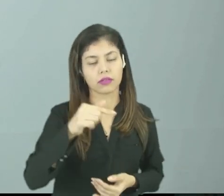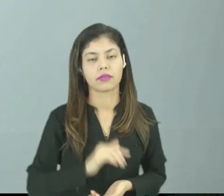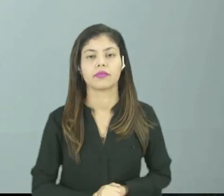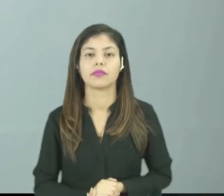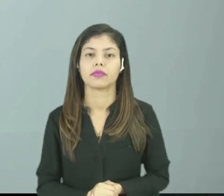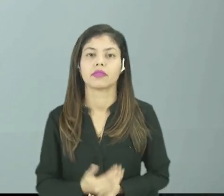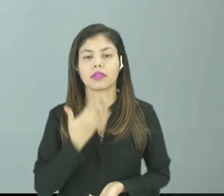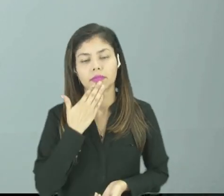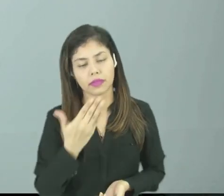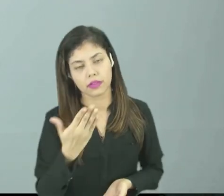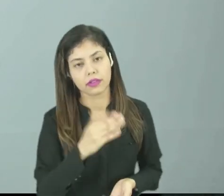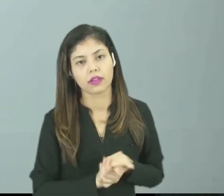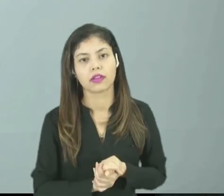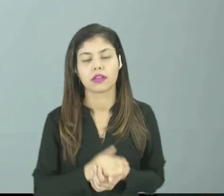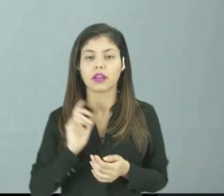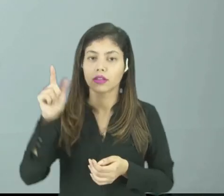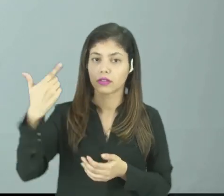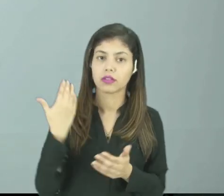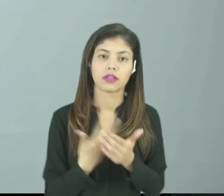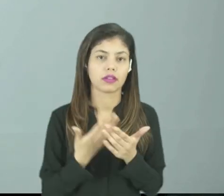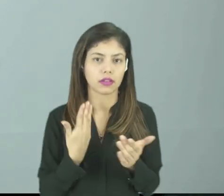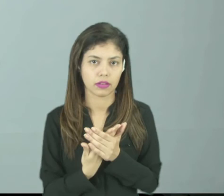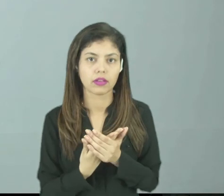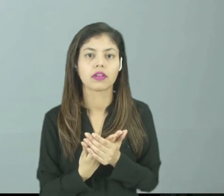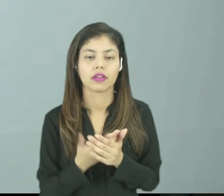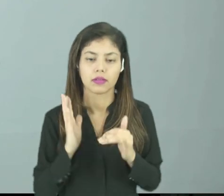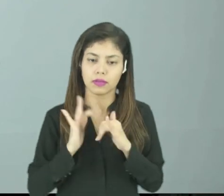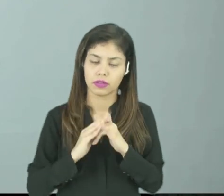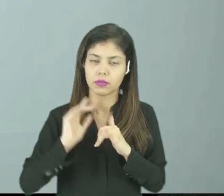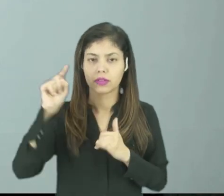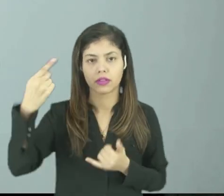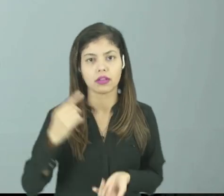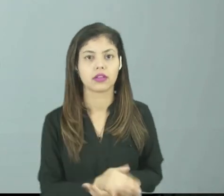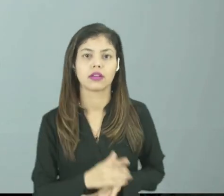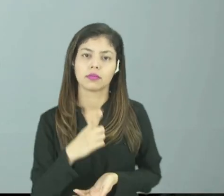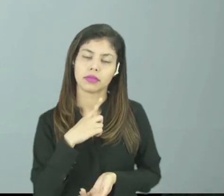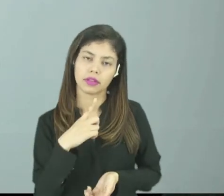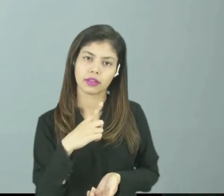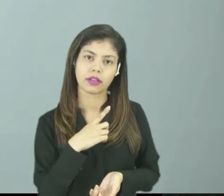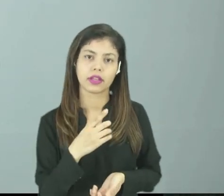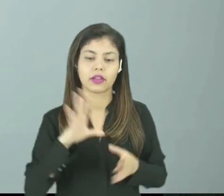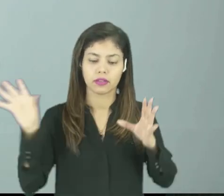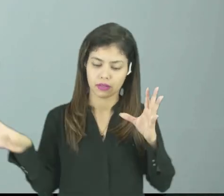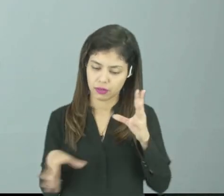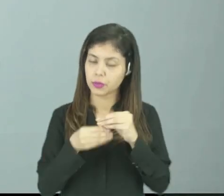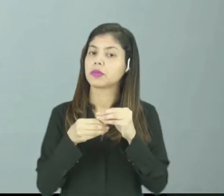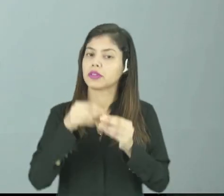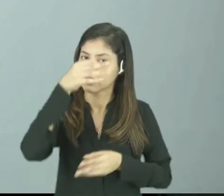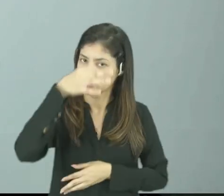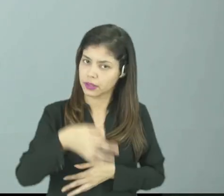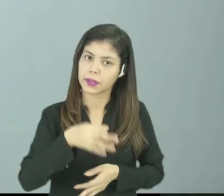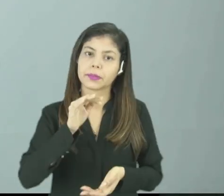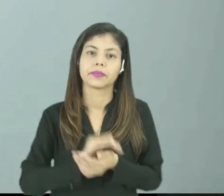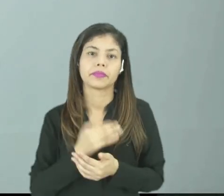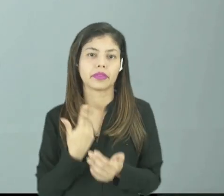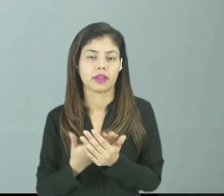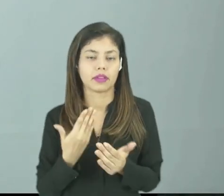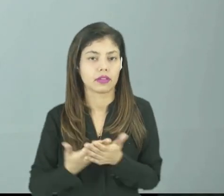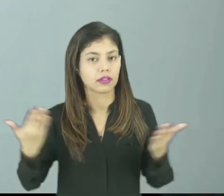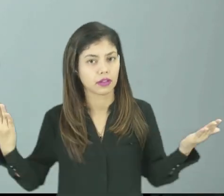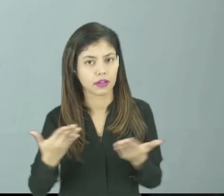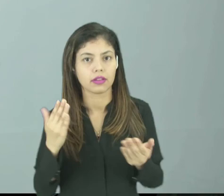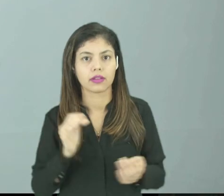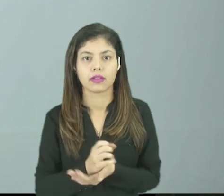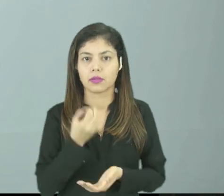esquerda, o raiozinho de luz, eu tenho que saber se essa velocidade aqui aumenta ou diminui. E aí, você